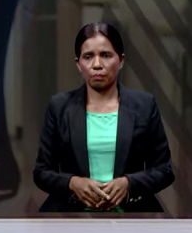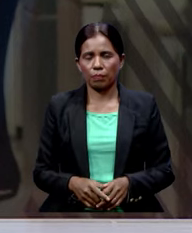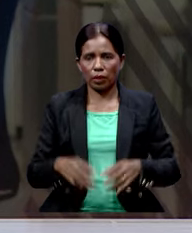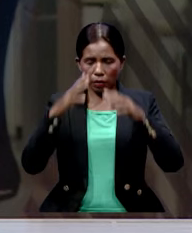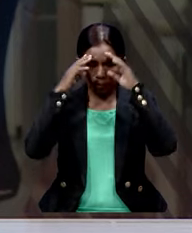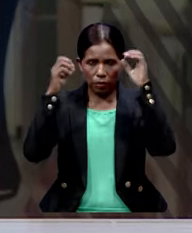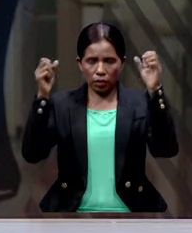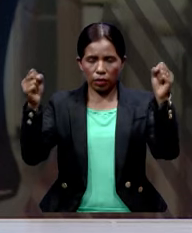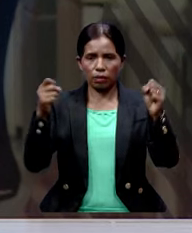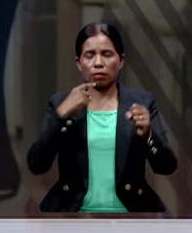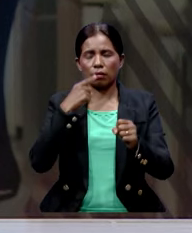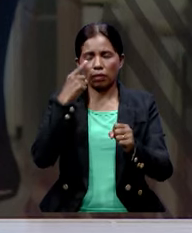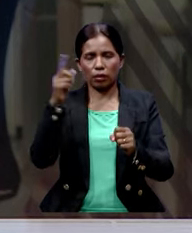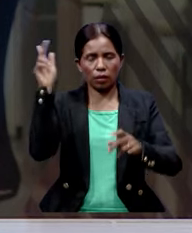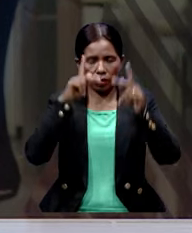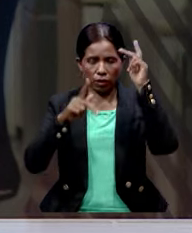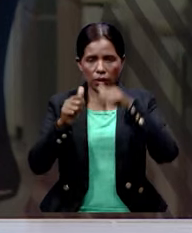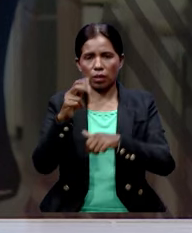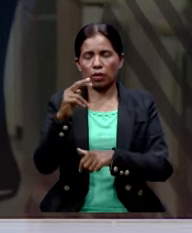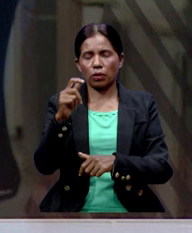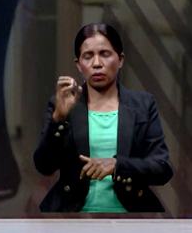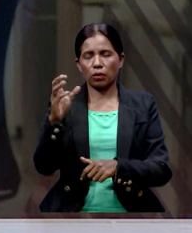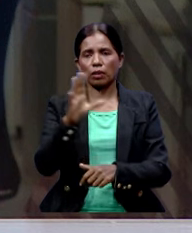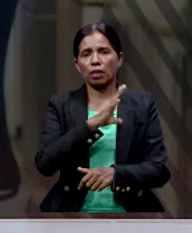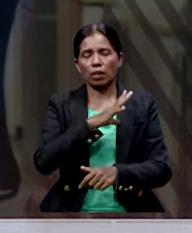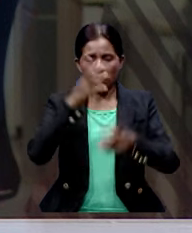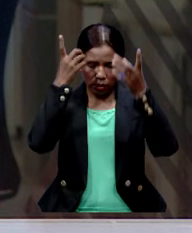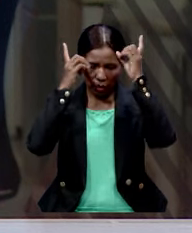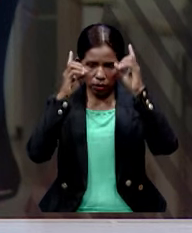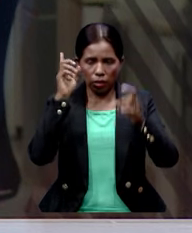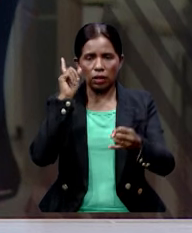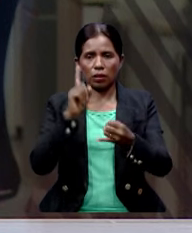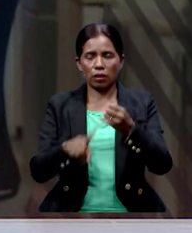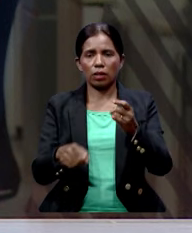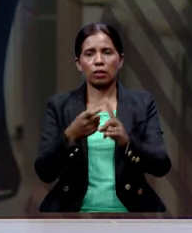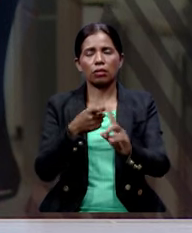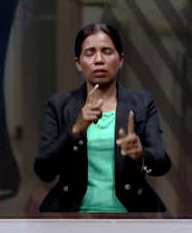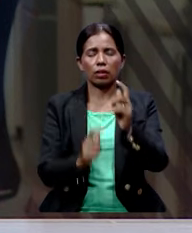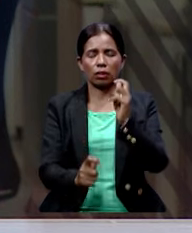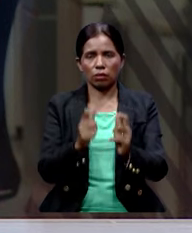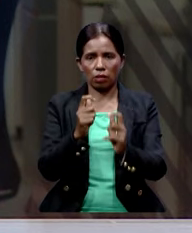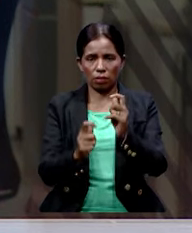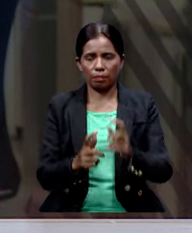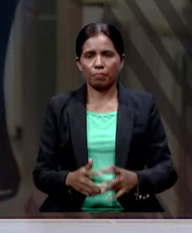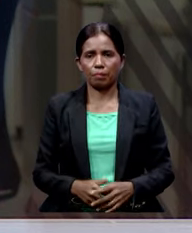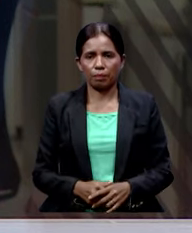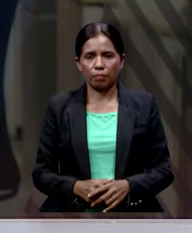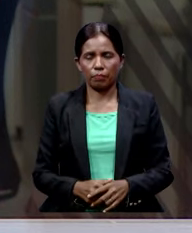O presidente da República afirma caso Antônio da Conceição se reindecisão e cursou-se a tribunal recurso.